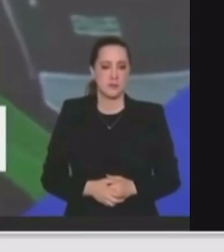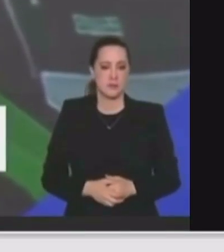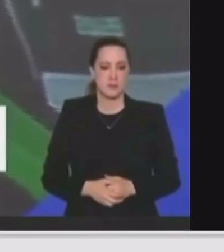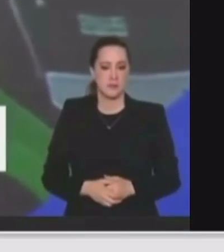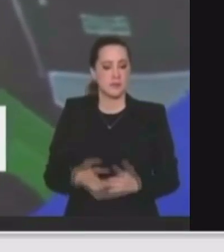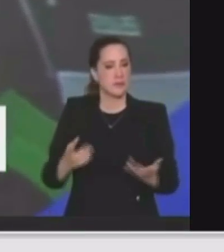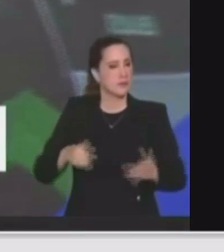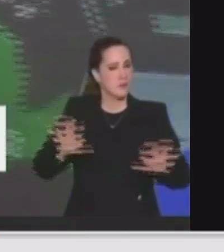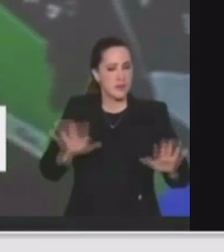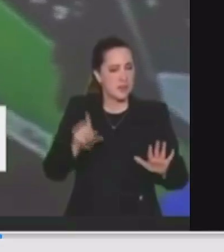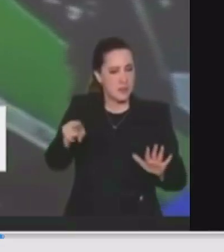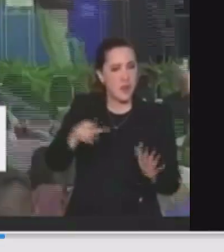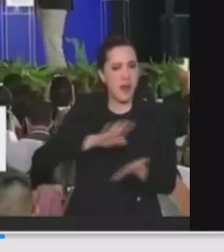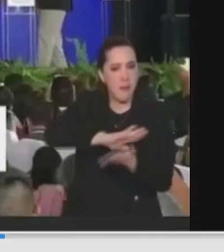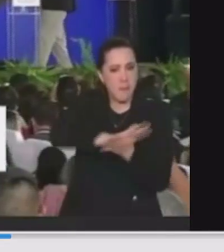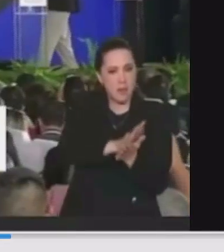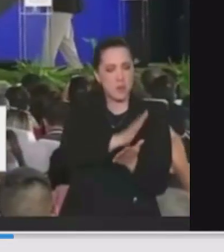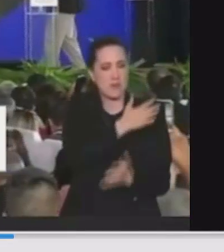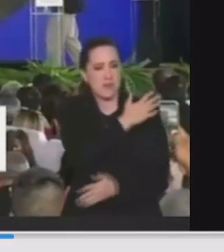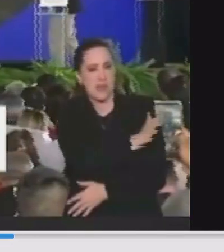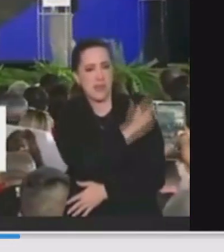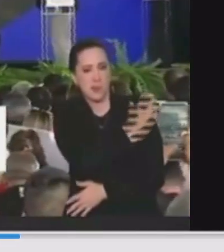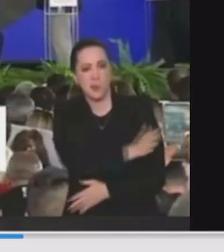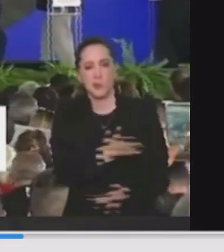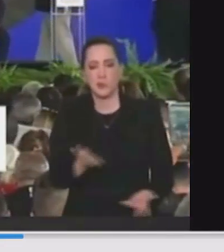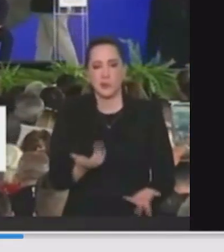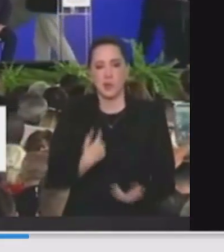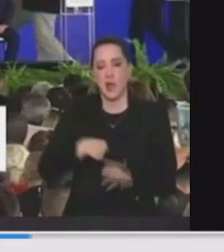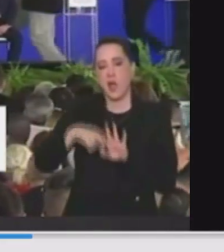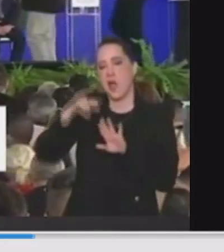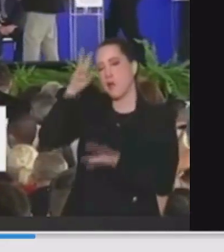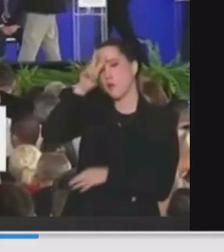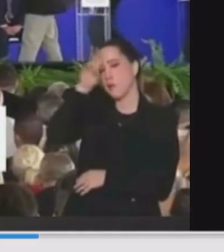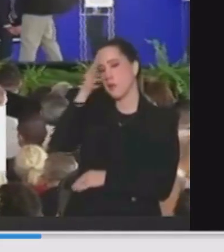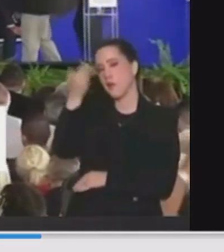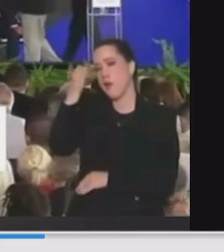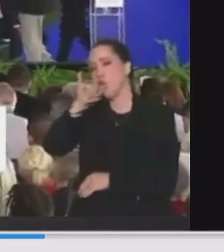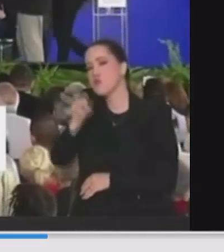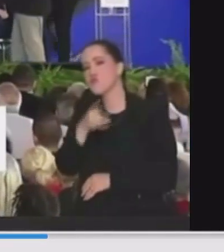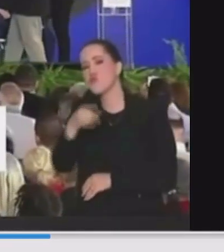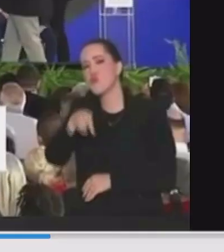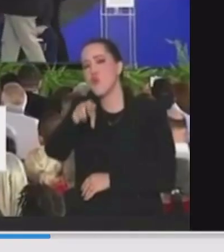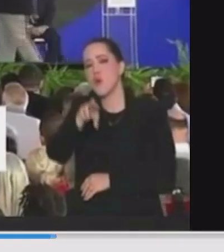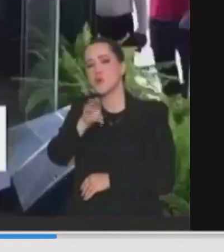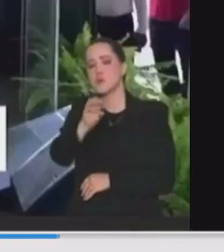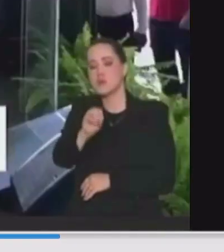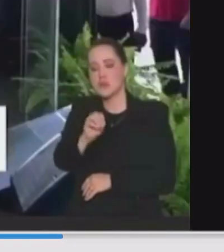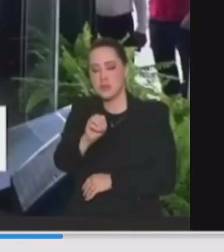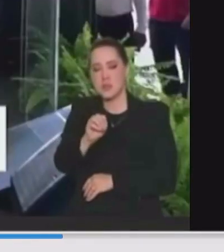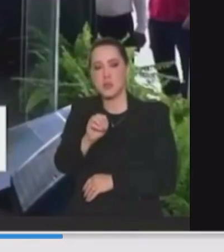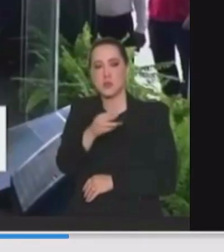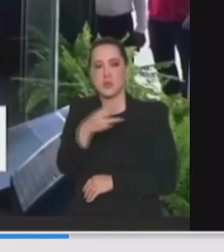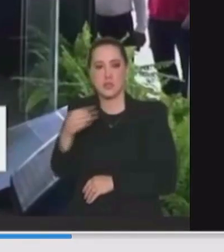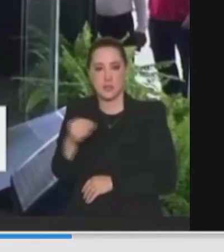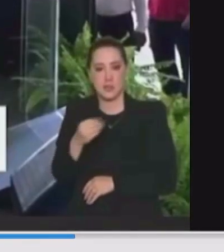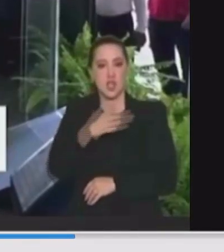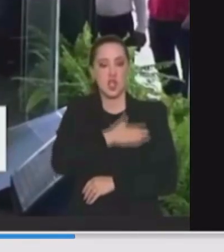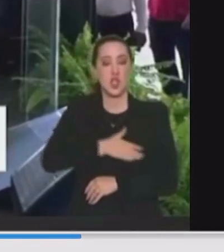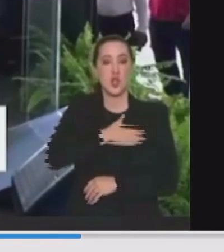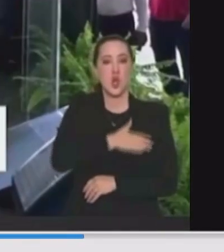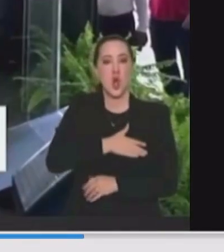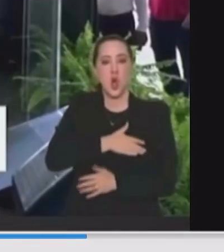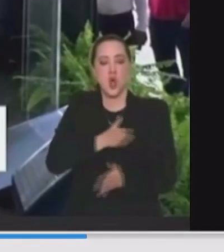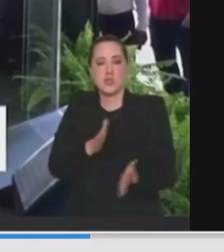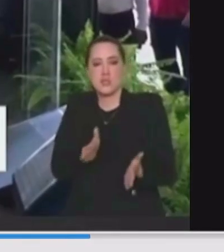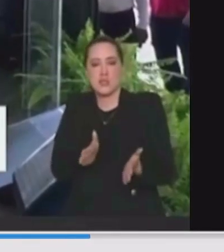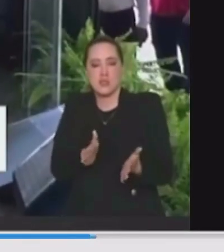Você não acha que isso é preconceito? Eu lembrei do Joãozinho 30. Quem gosta de miséria é intelectual. Pobre gosta de